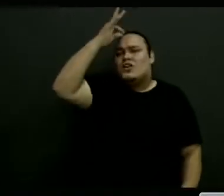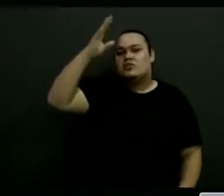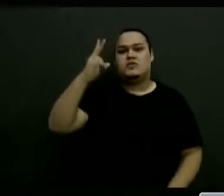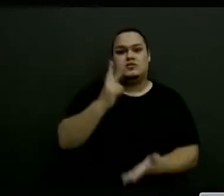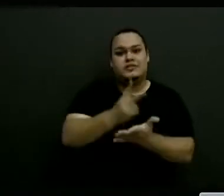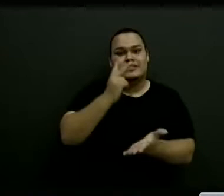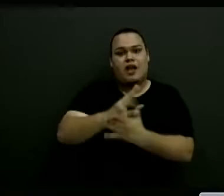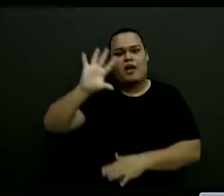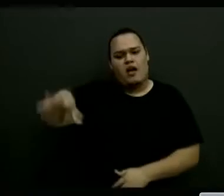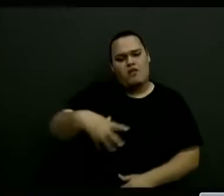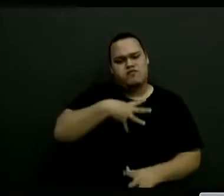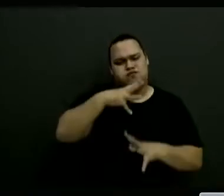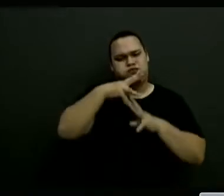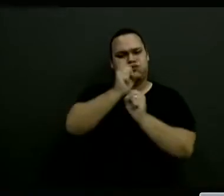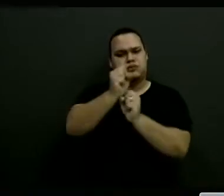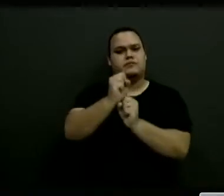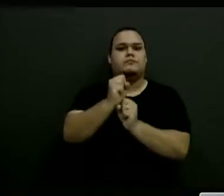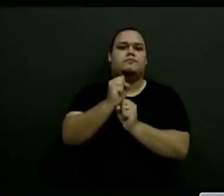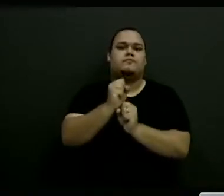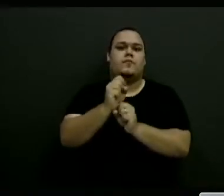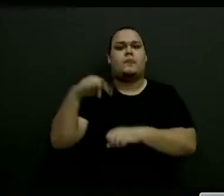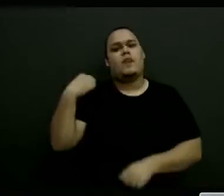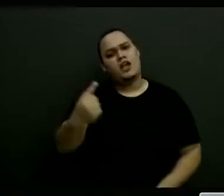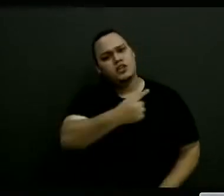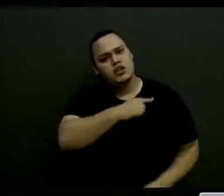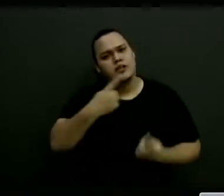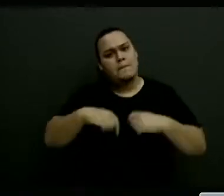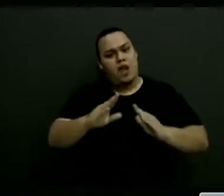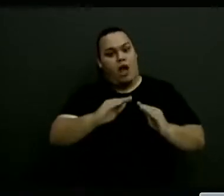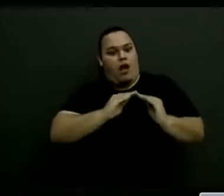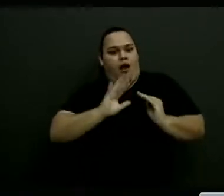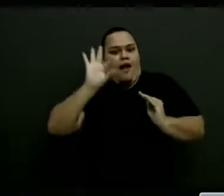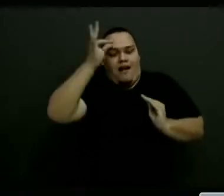Deus, que habita, que mora em nós.